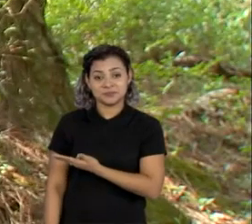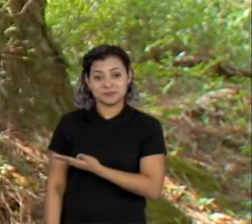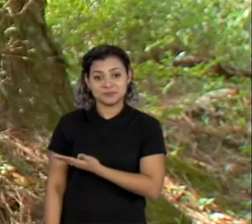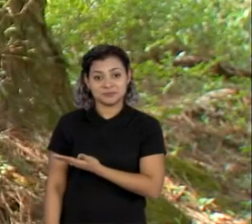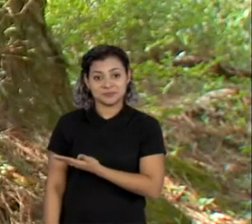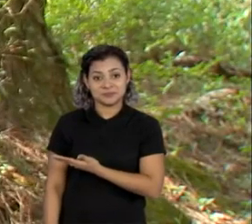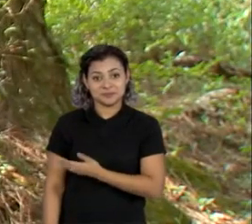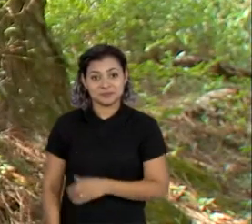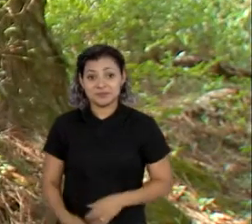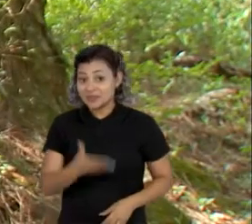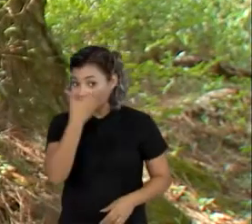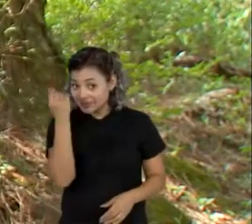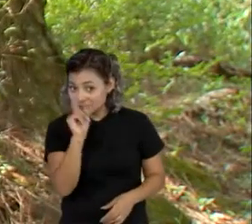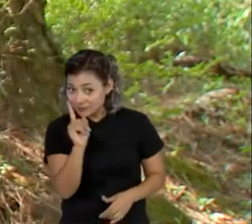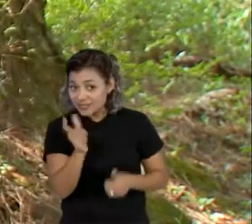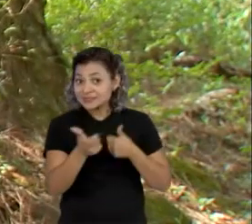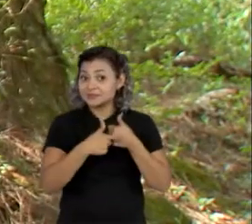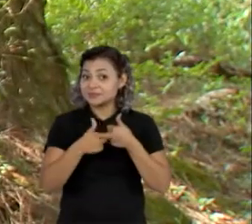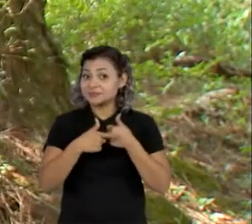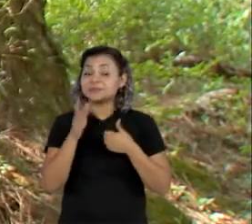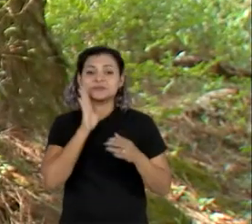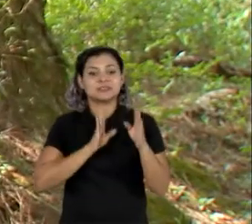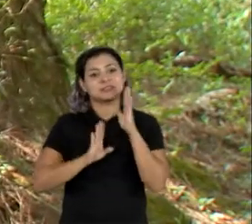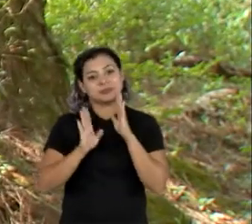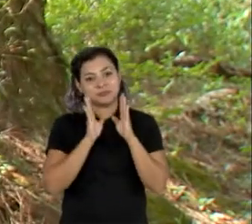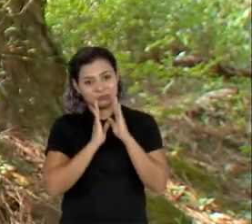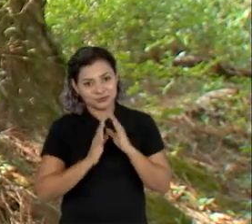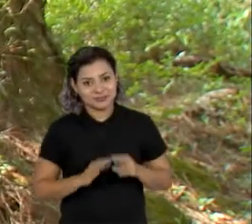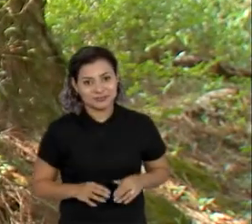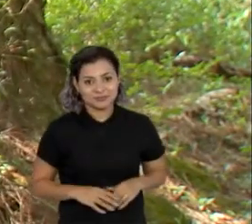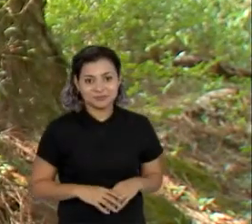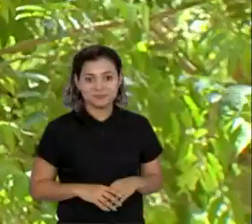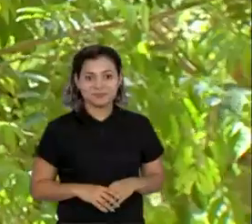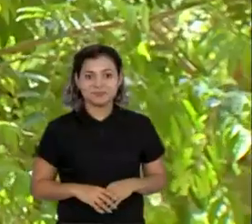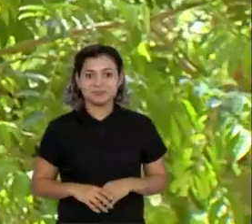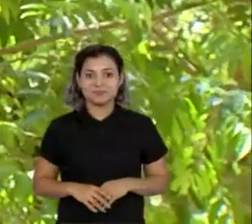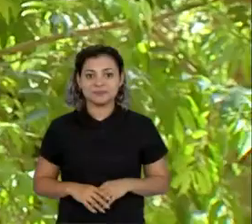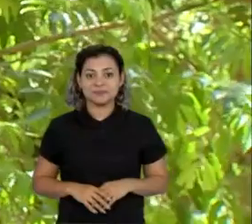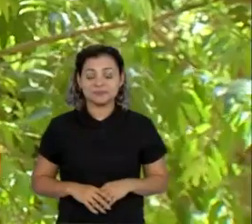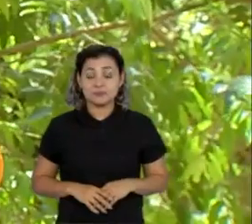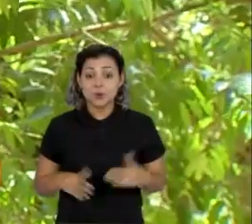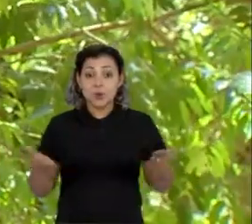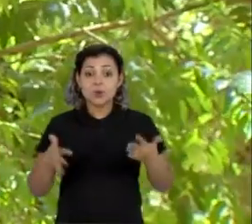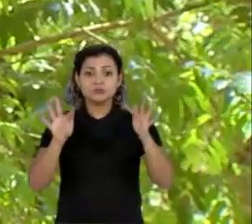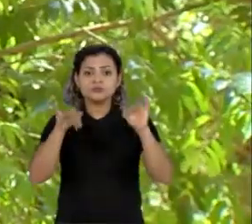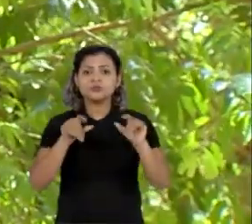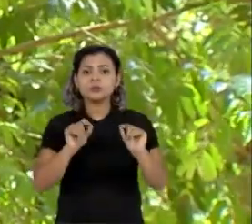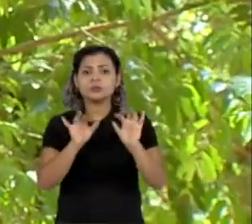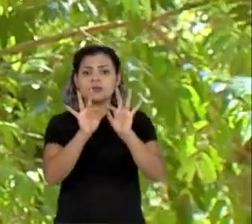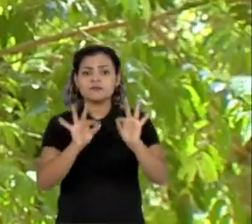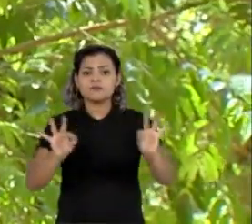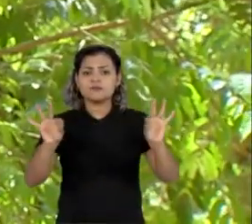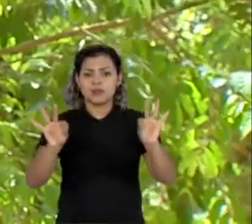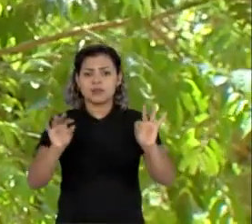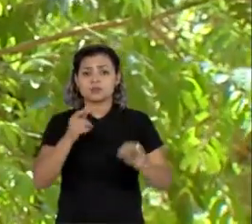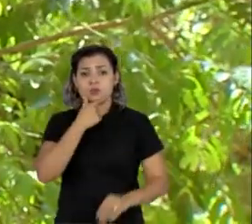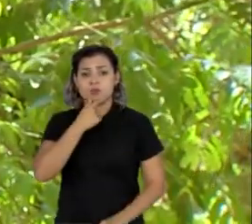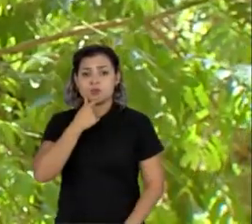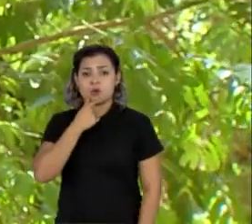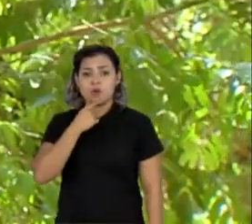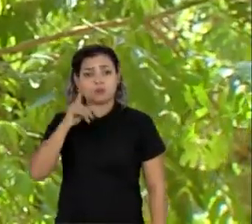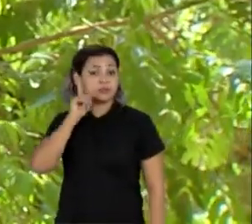youtube.com/repórtereco TV Cultura. E não esqueça de curtir a nossa página no Facebook. E a gente encerra hoje com uma frase do